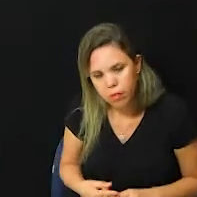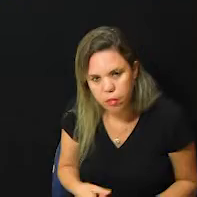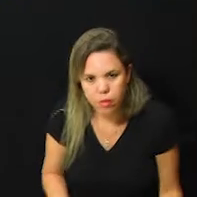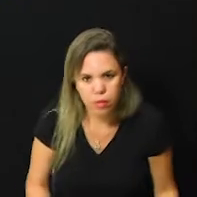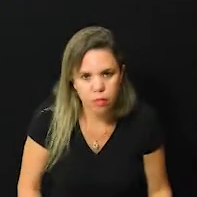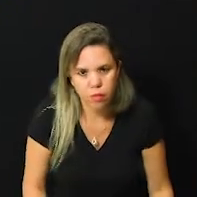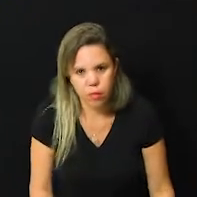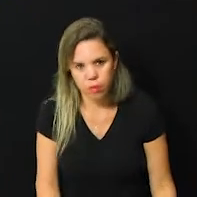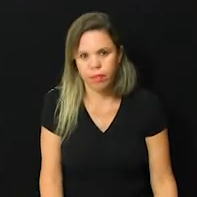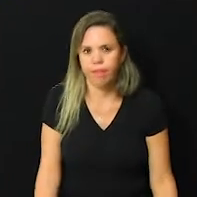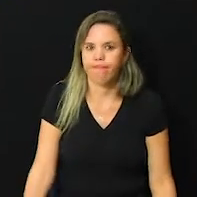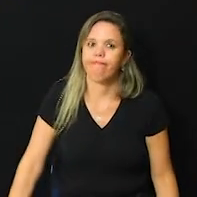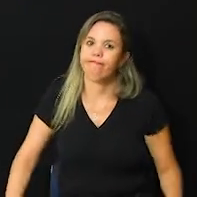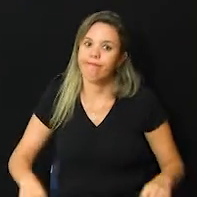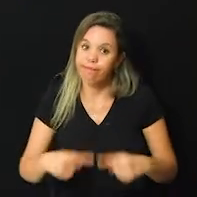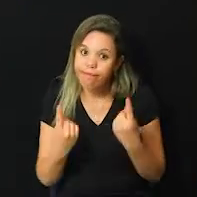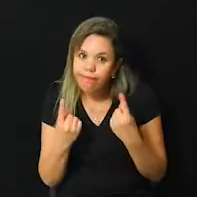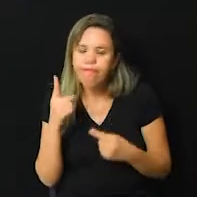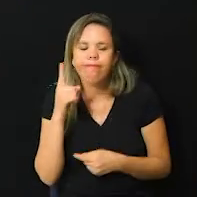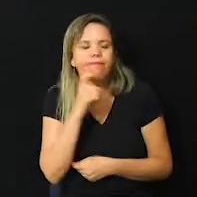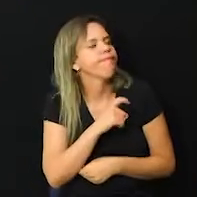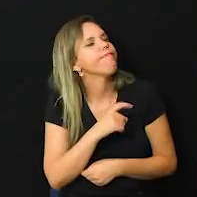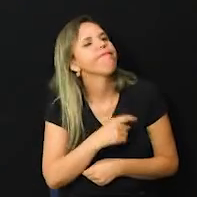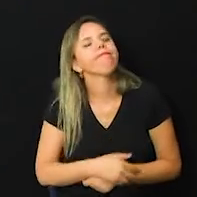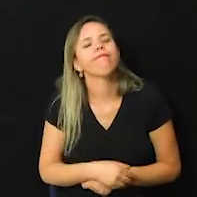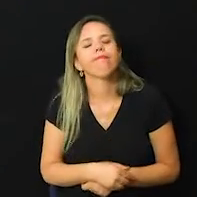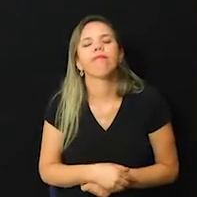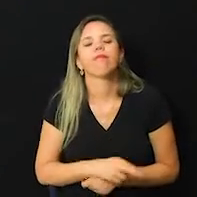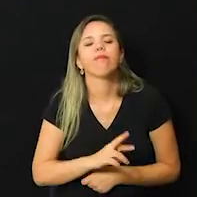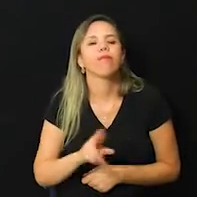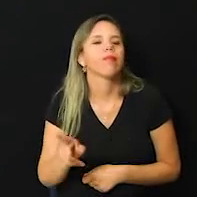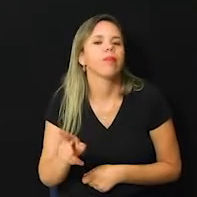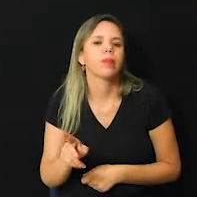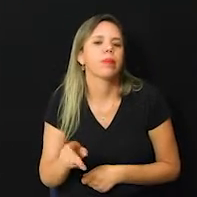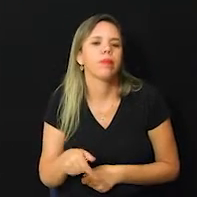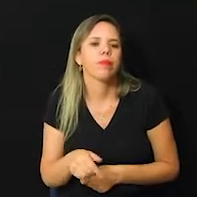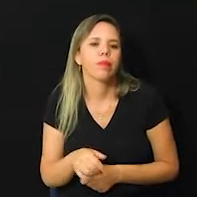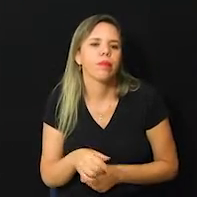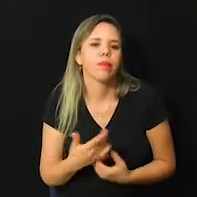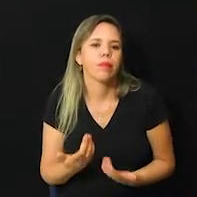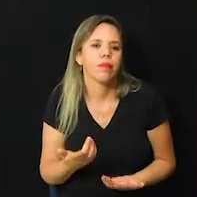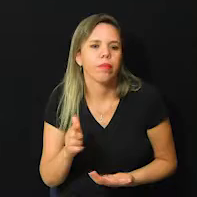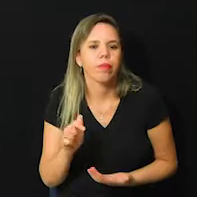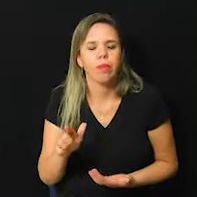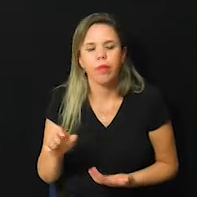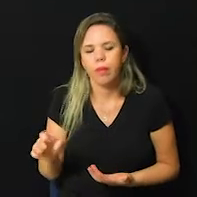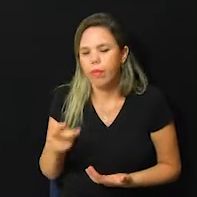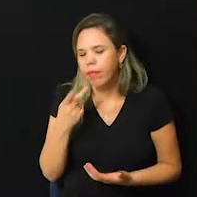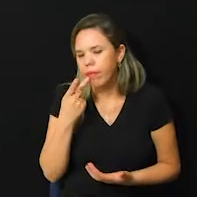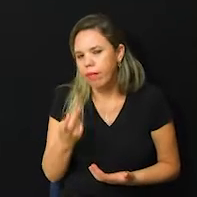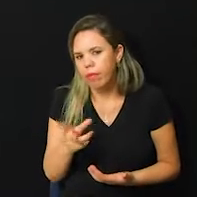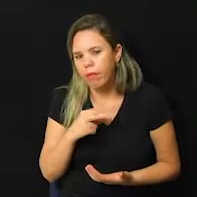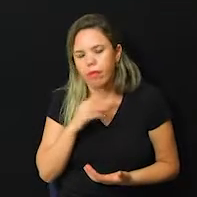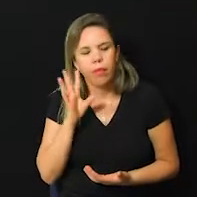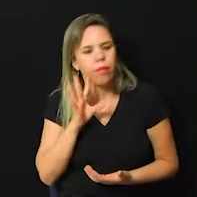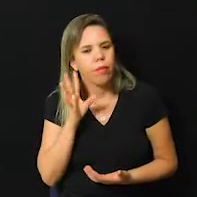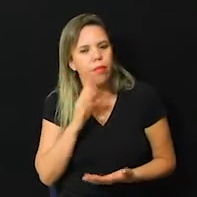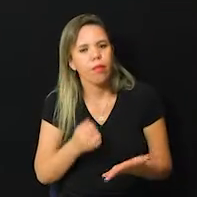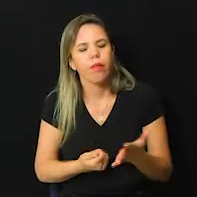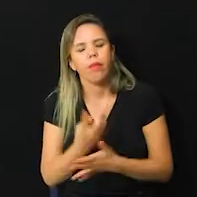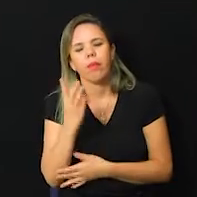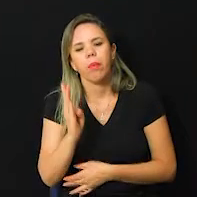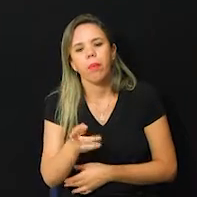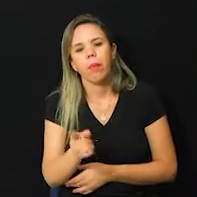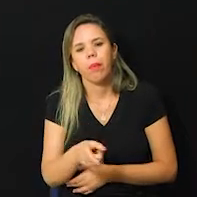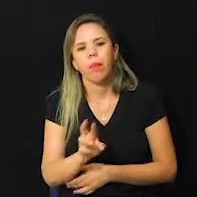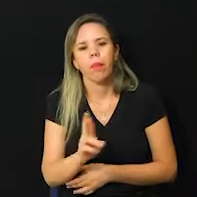é um baita desafio né certamente não é isso que a gabriele falou de a legal